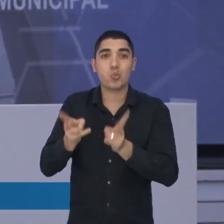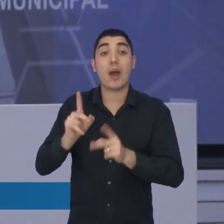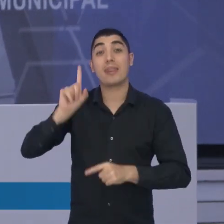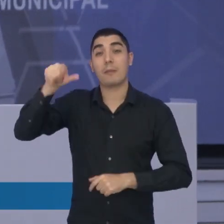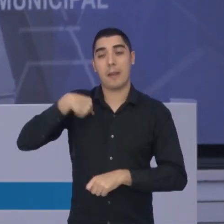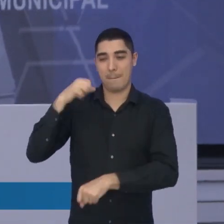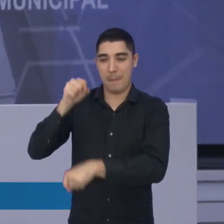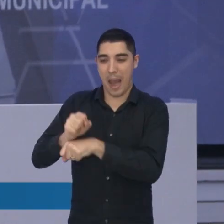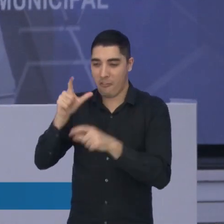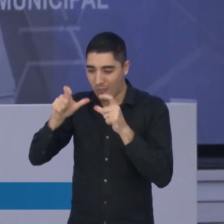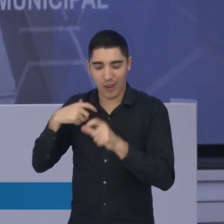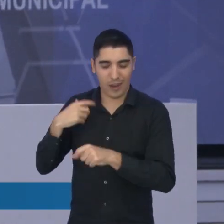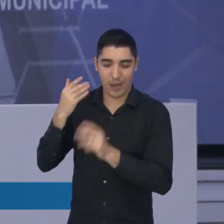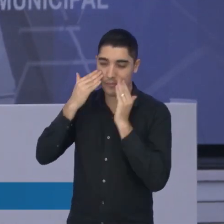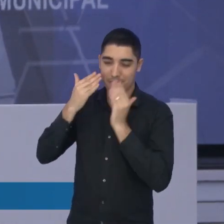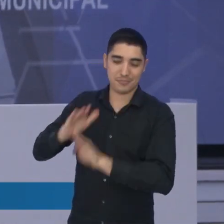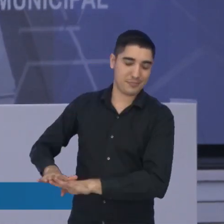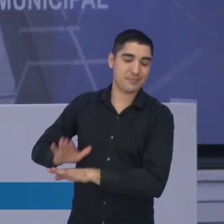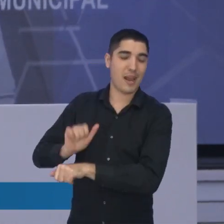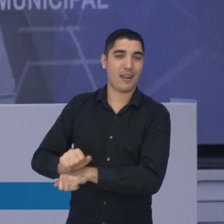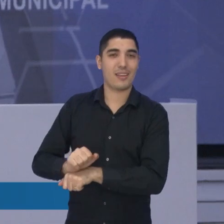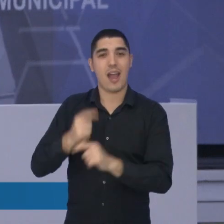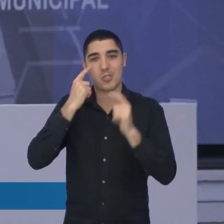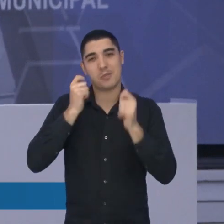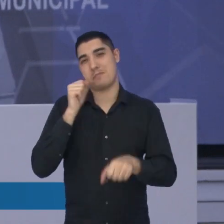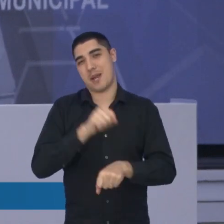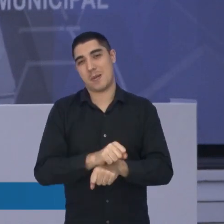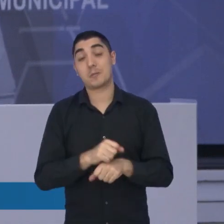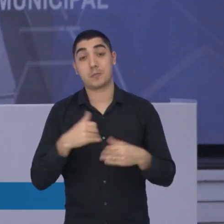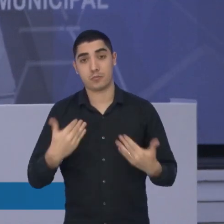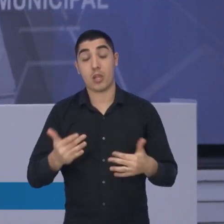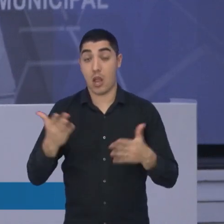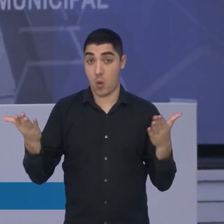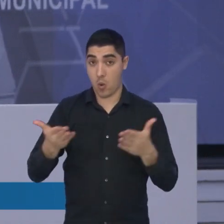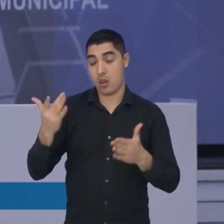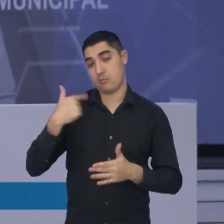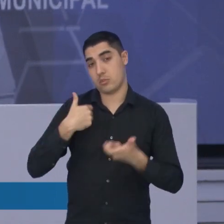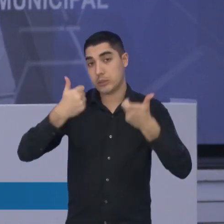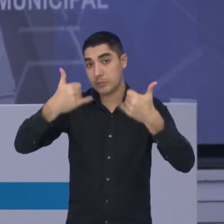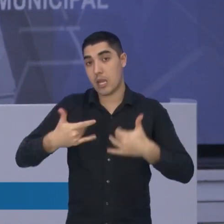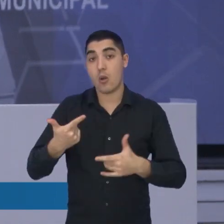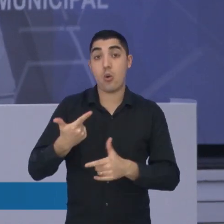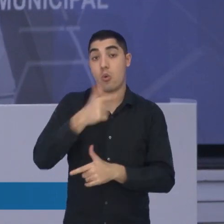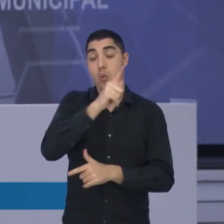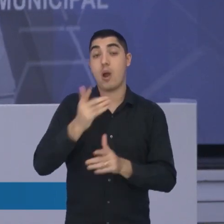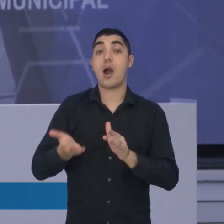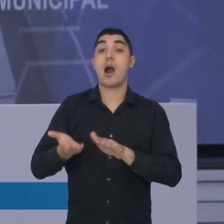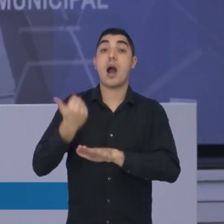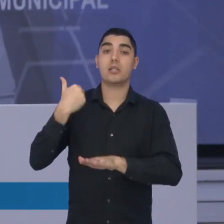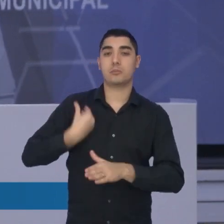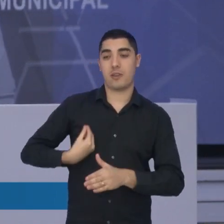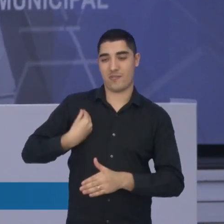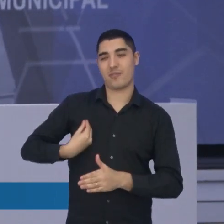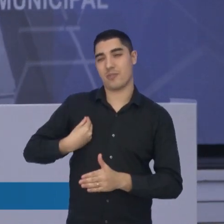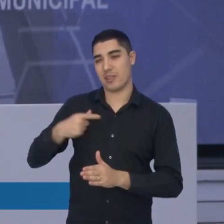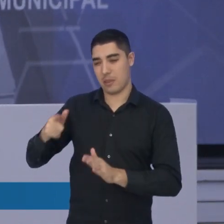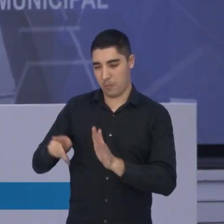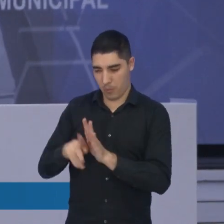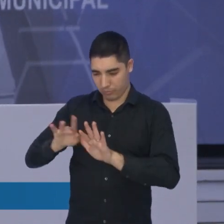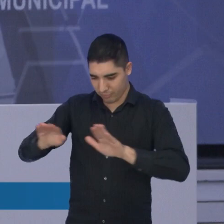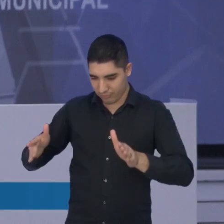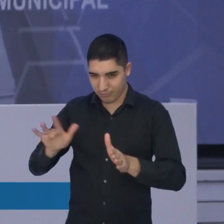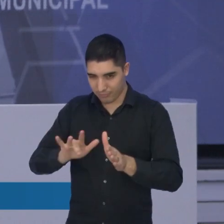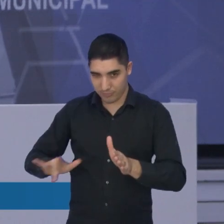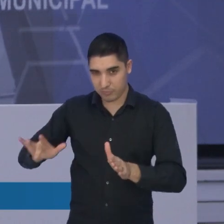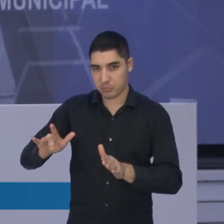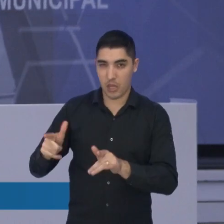Agora eu vou abrir um parêntese para falar de mim no período anterior ao livro da urna. Eu posso afirmar que o Sindicet acertou muito